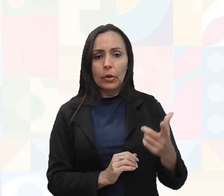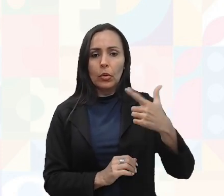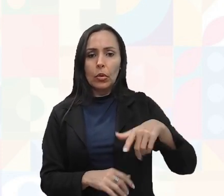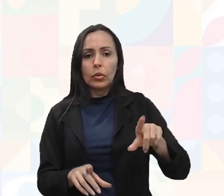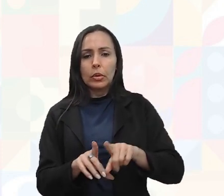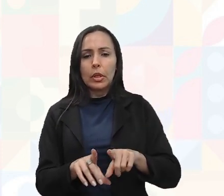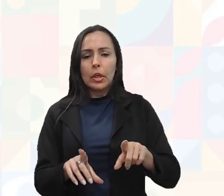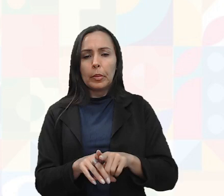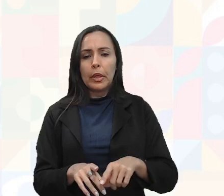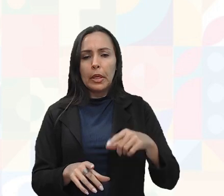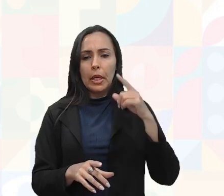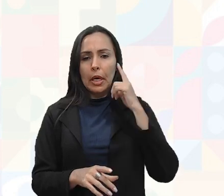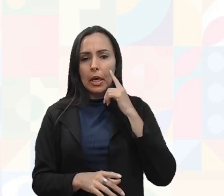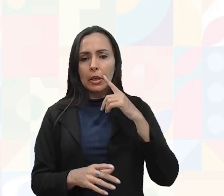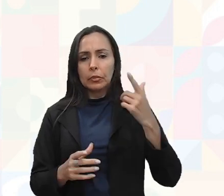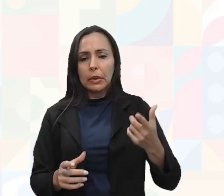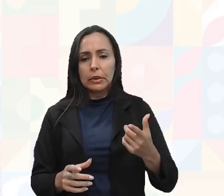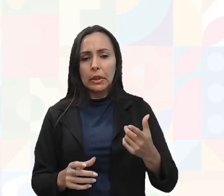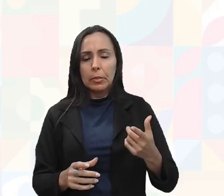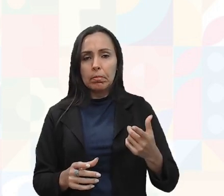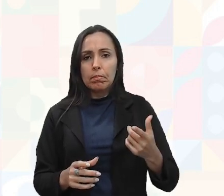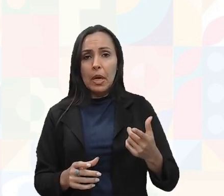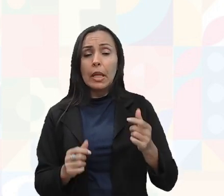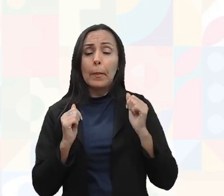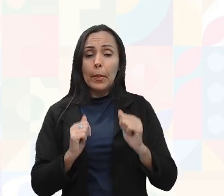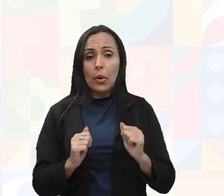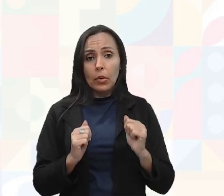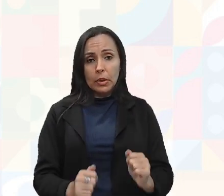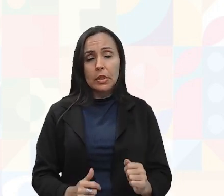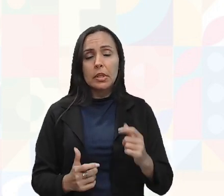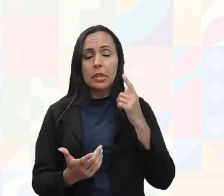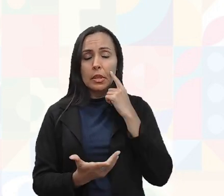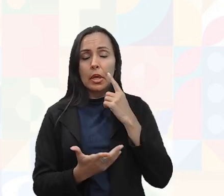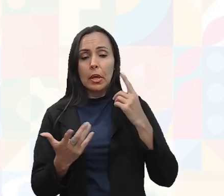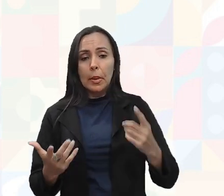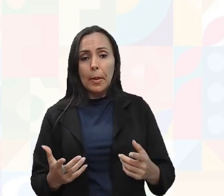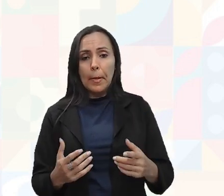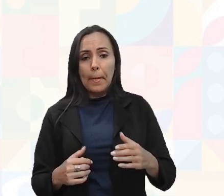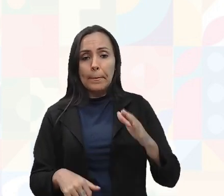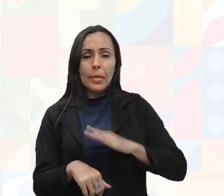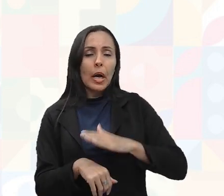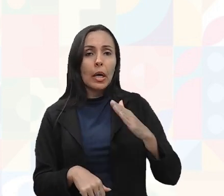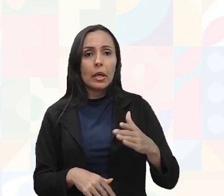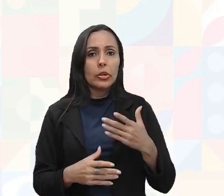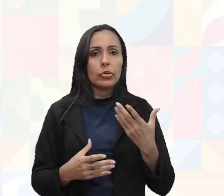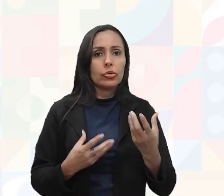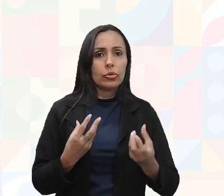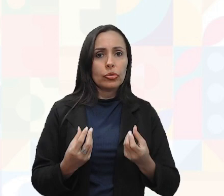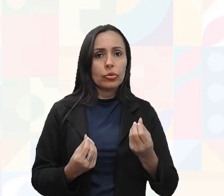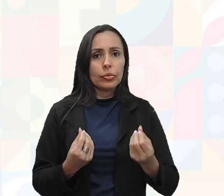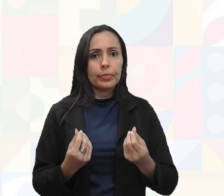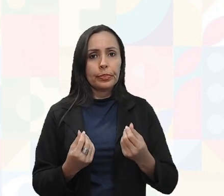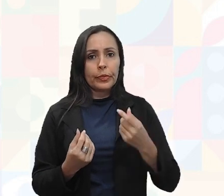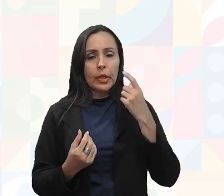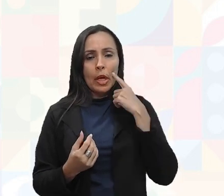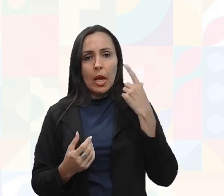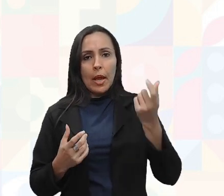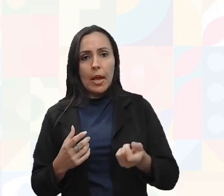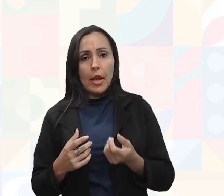essa planta de layout, ela pode ser de uma forma um pouco mais, vamos supor, lúdica, um pouco